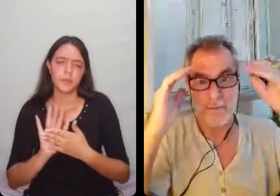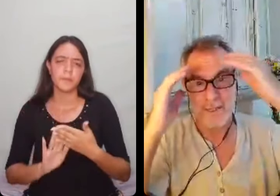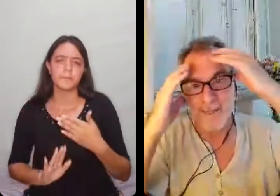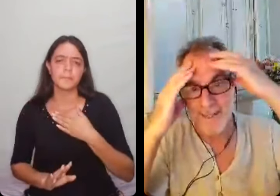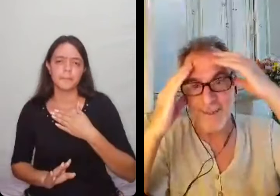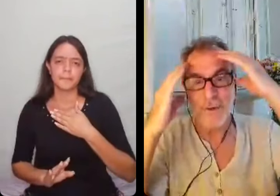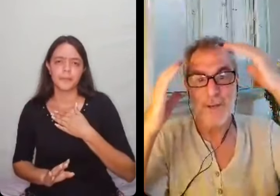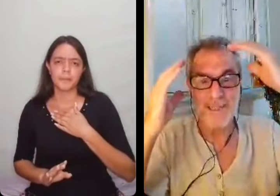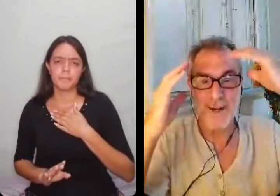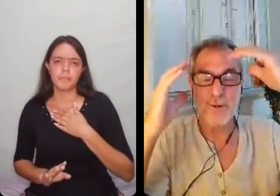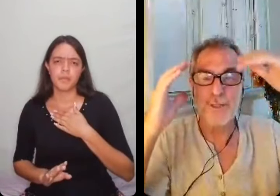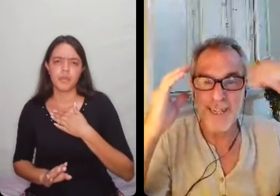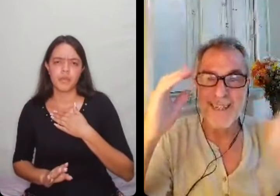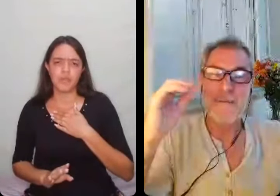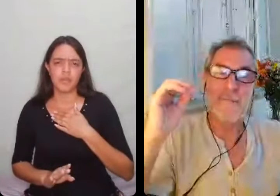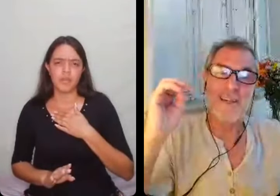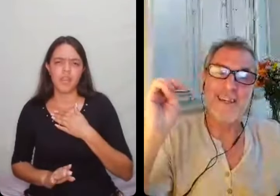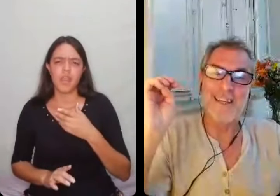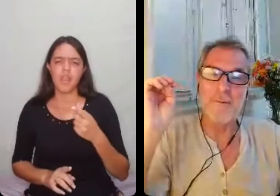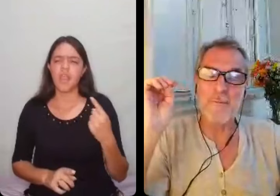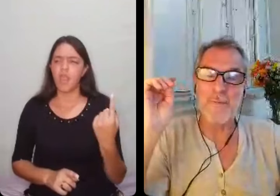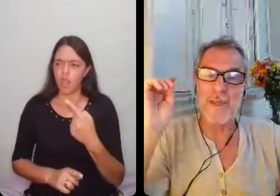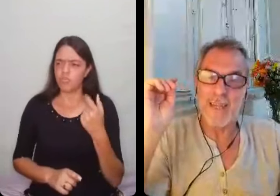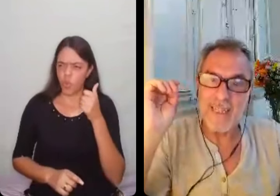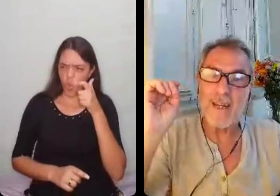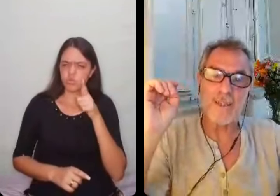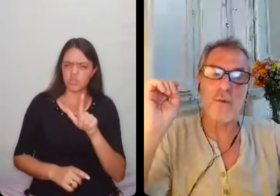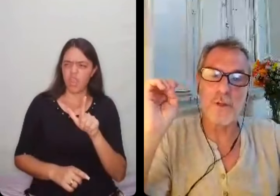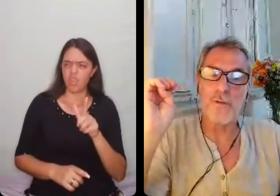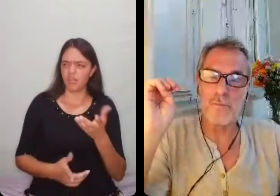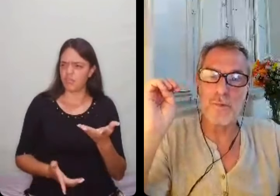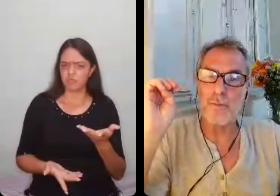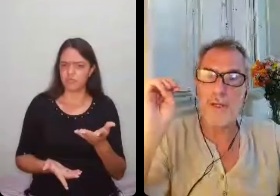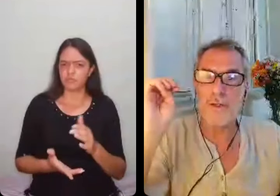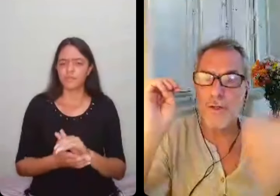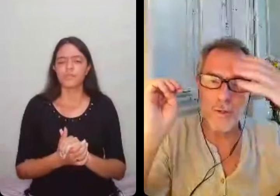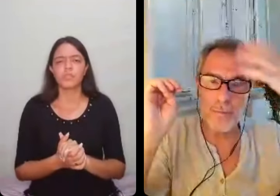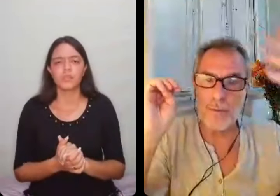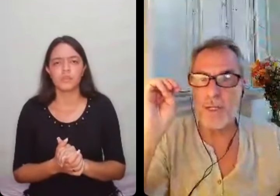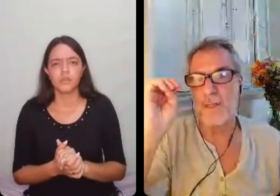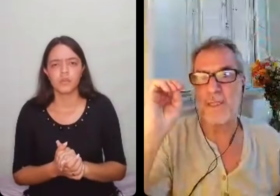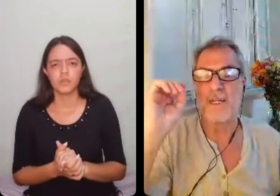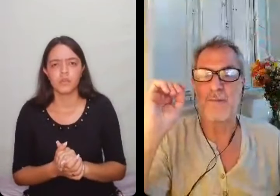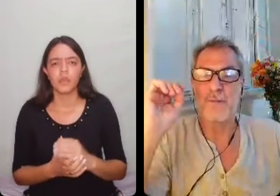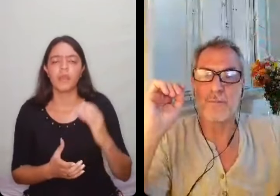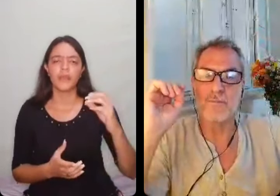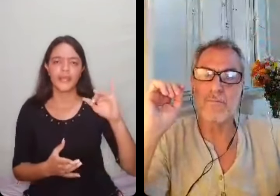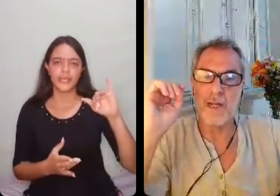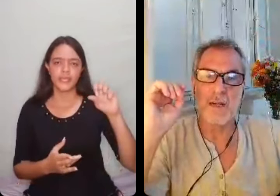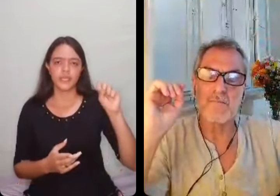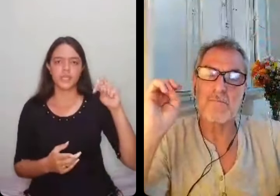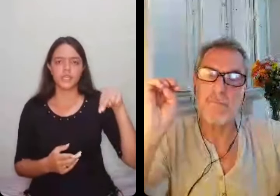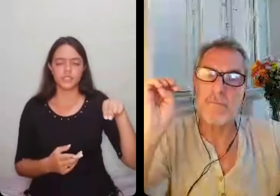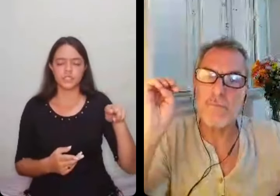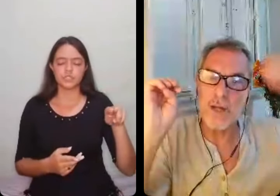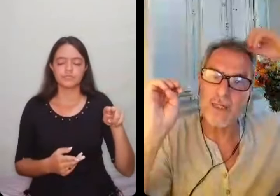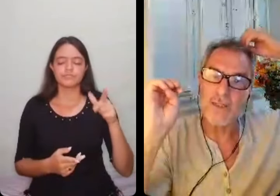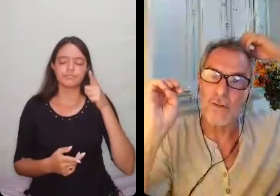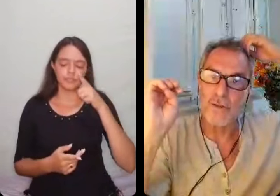possível resolver essa coisa? E Christian resolviu muito melhor do que eu podia imaginar. Foi uma